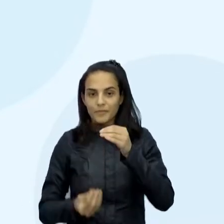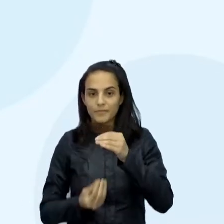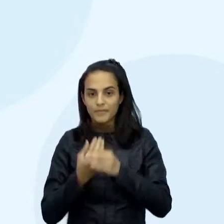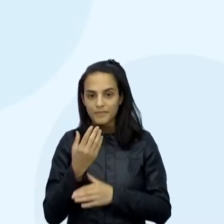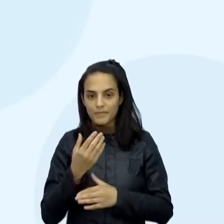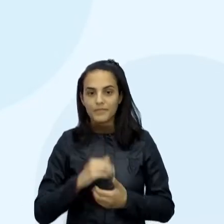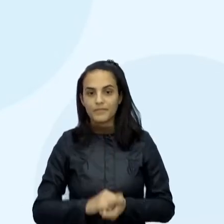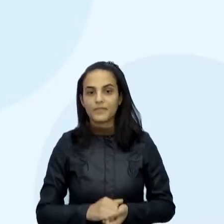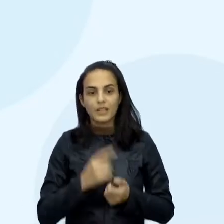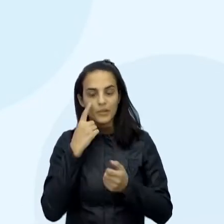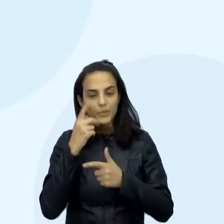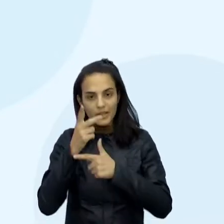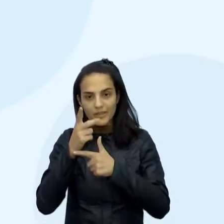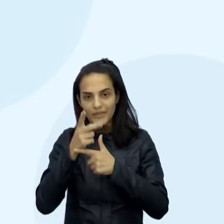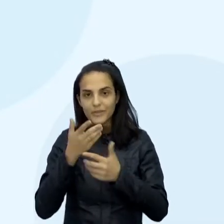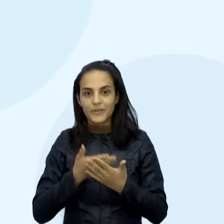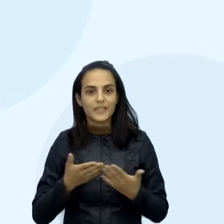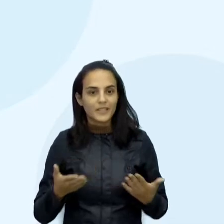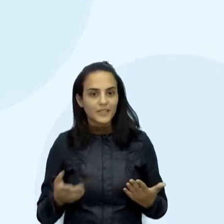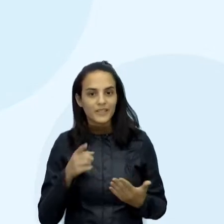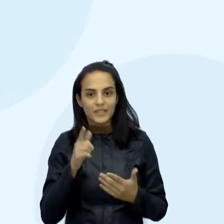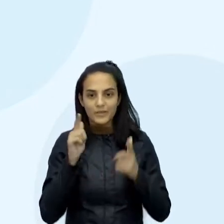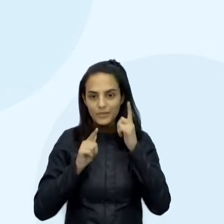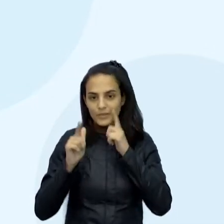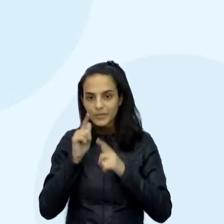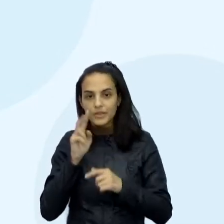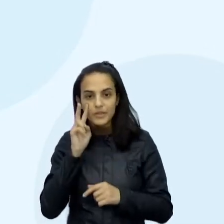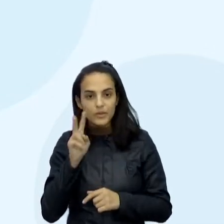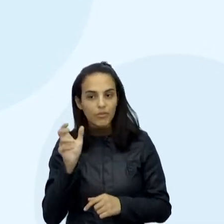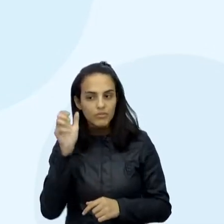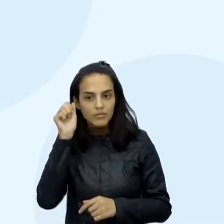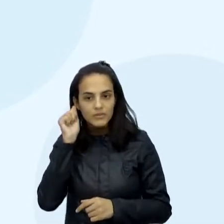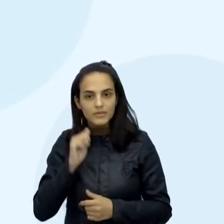de antemão para vocês, espero que vocês consigam ouvir, ó.